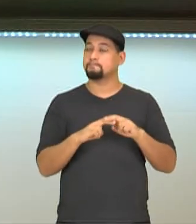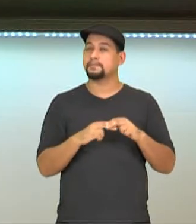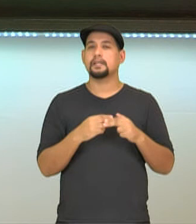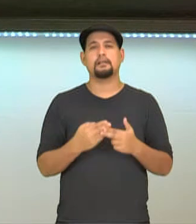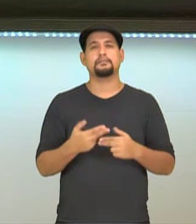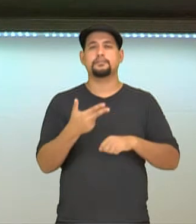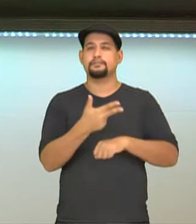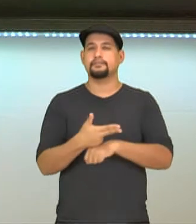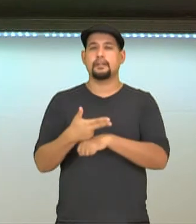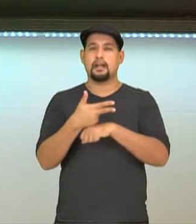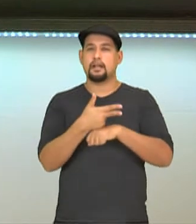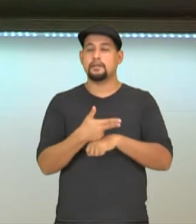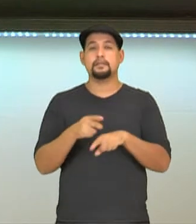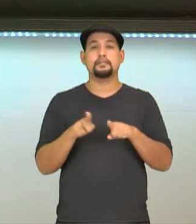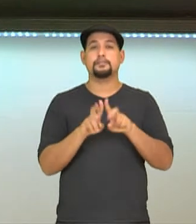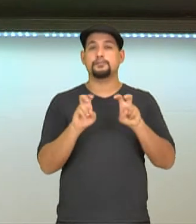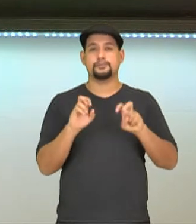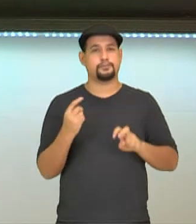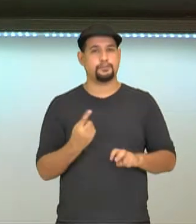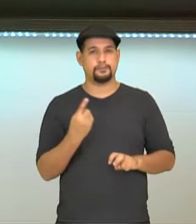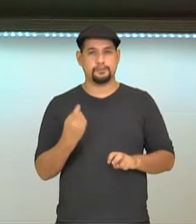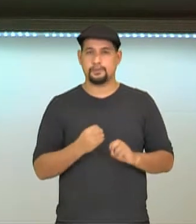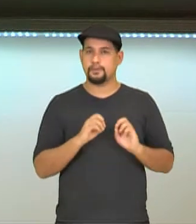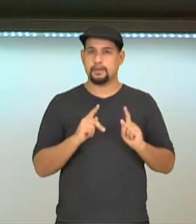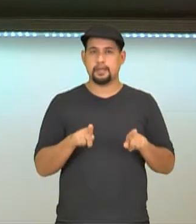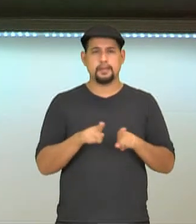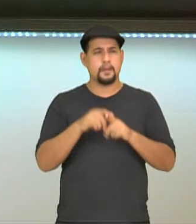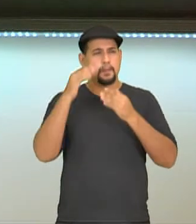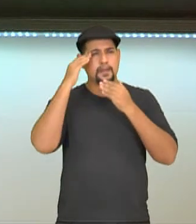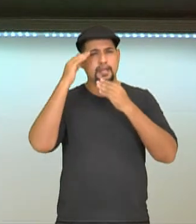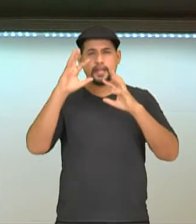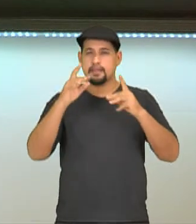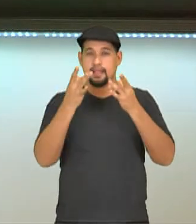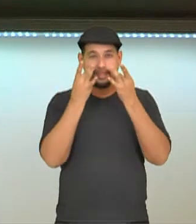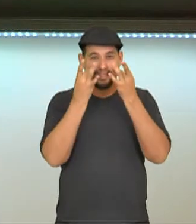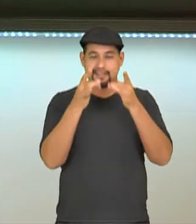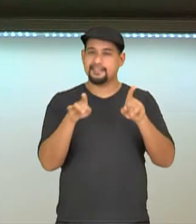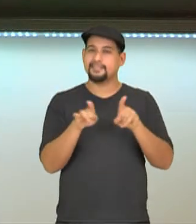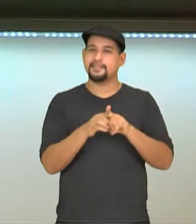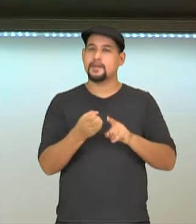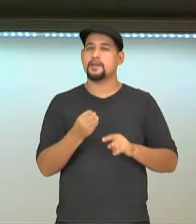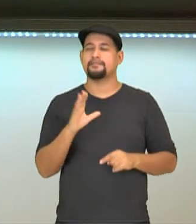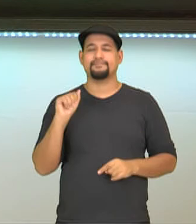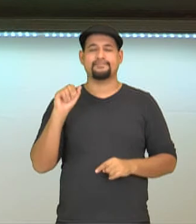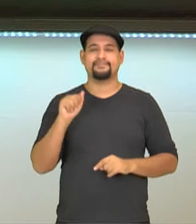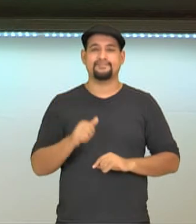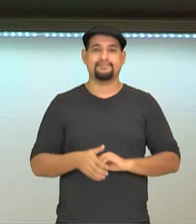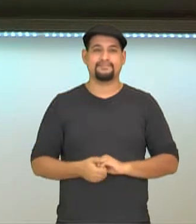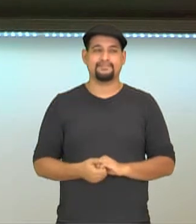aula, chicos, era solo. Bien. Gracias por tua atenção e hasta luego.